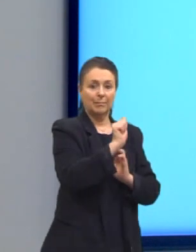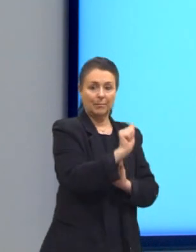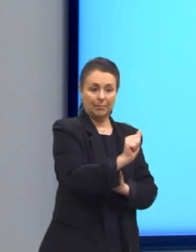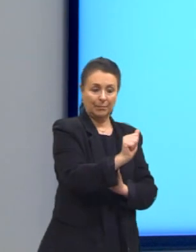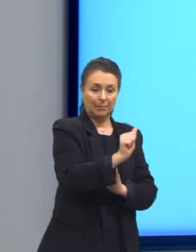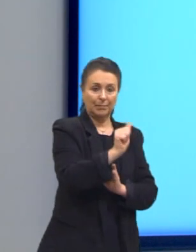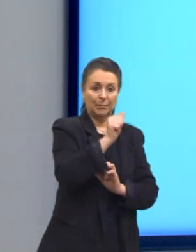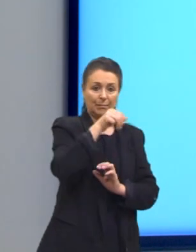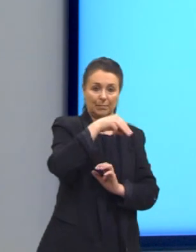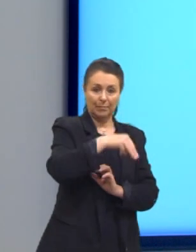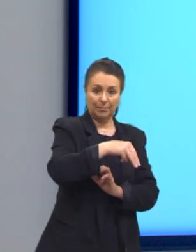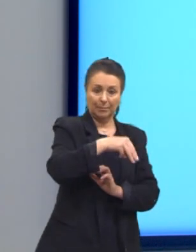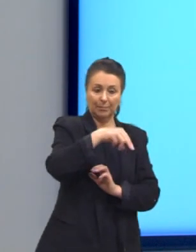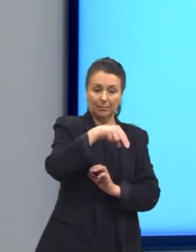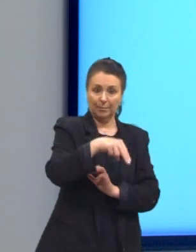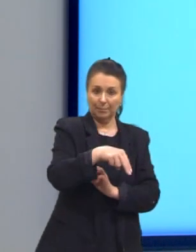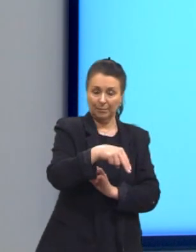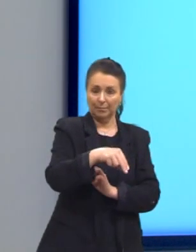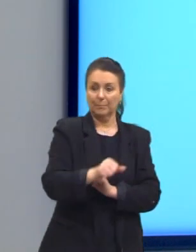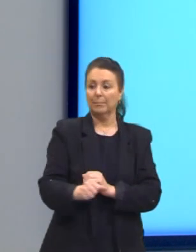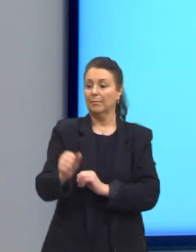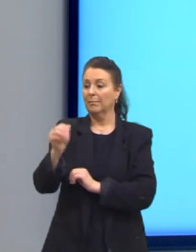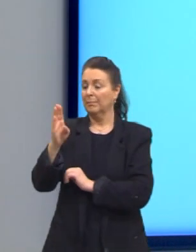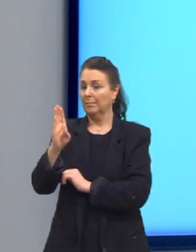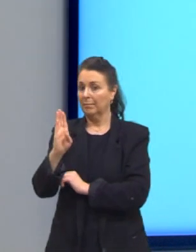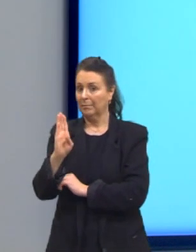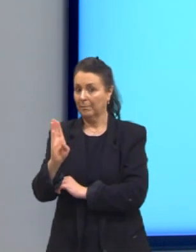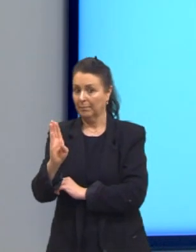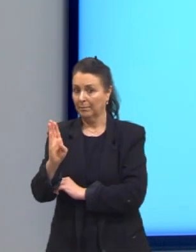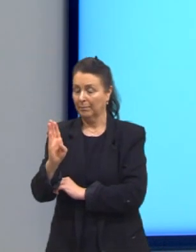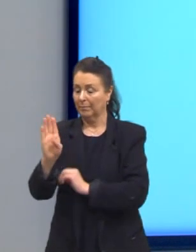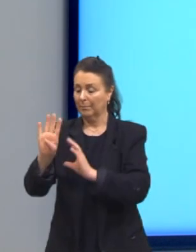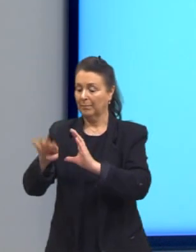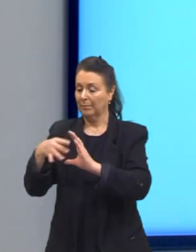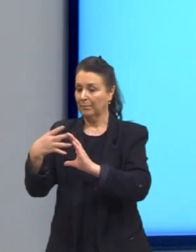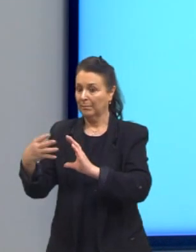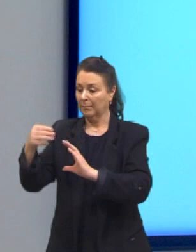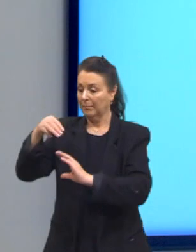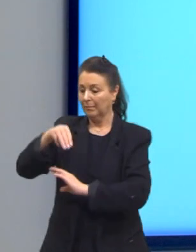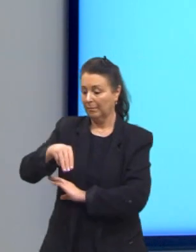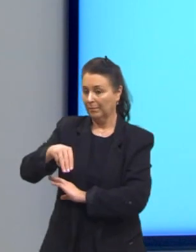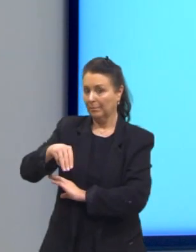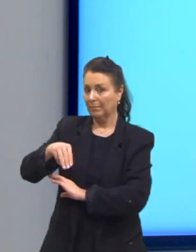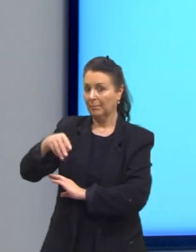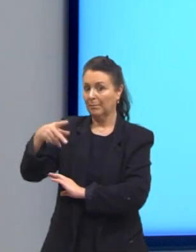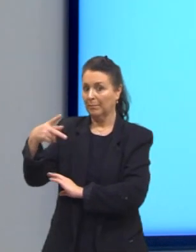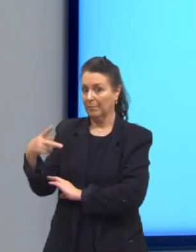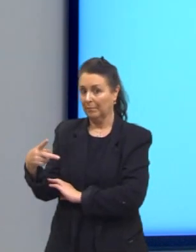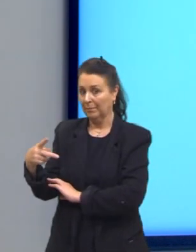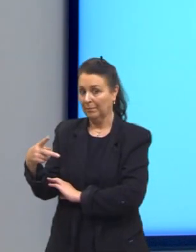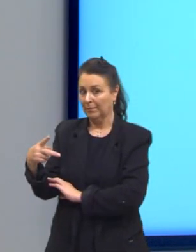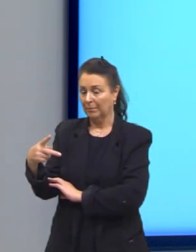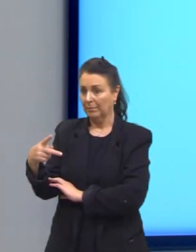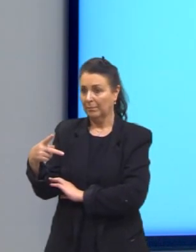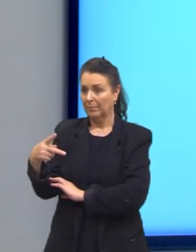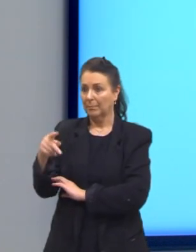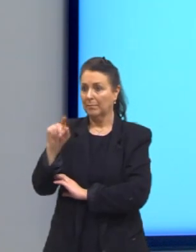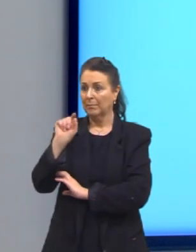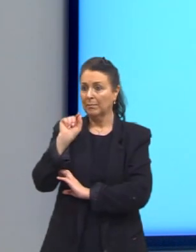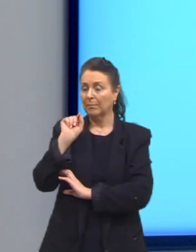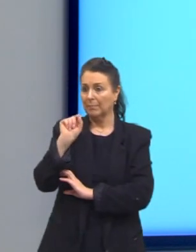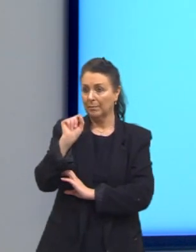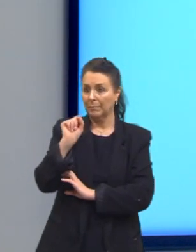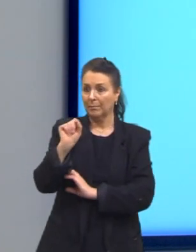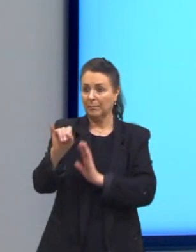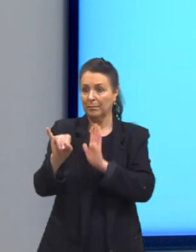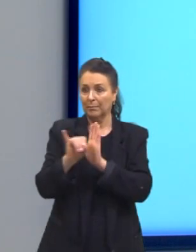m por n a matriz B seria uma ma n por p o que que nós identificamos